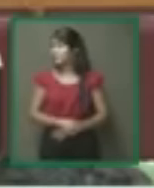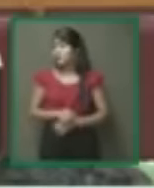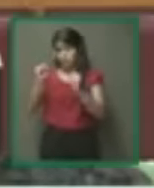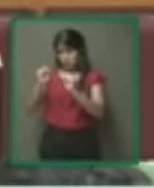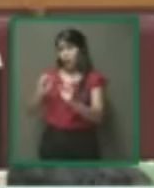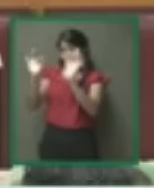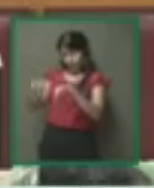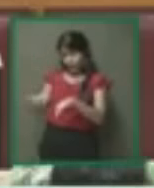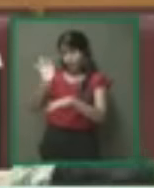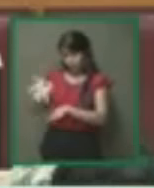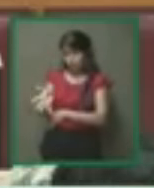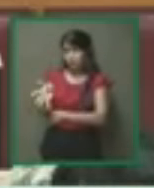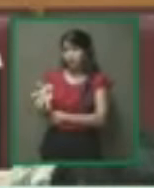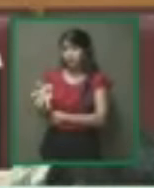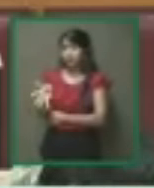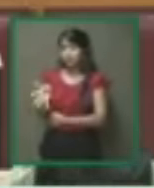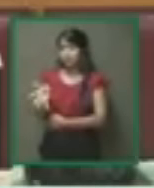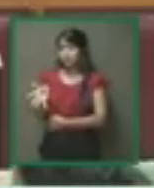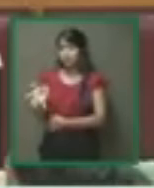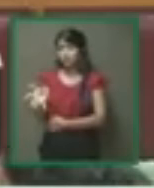Eu posso encerrar, senhor Wesley?